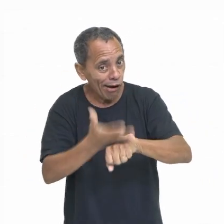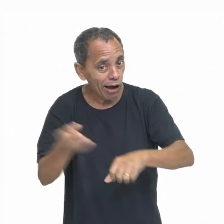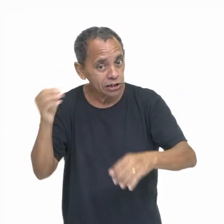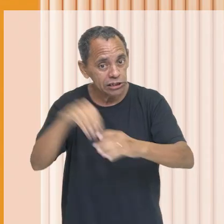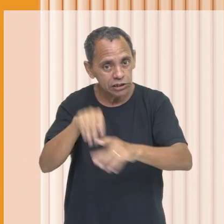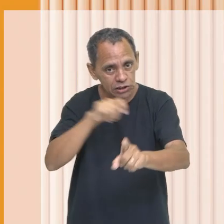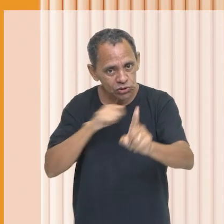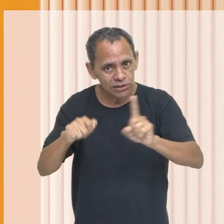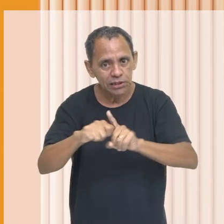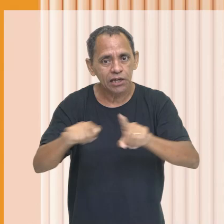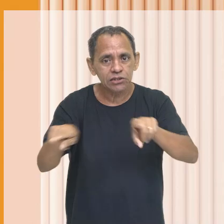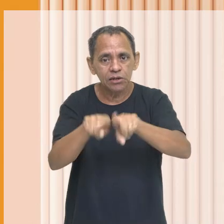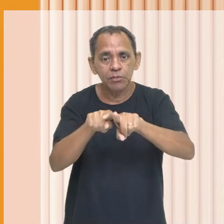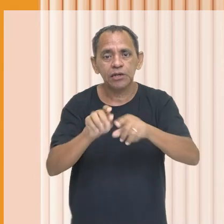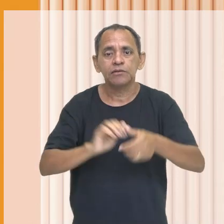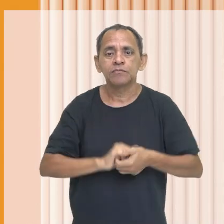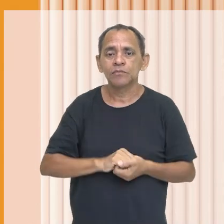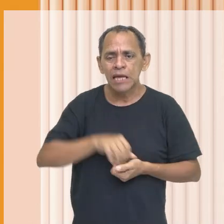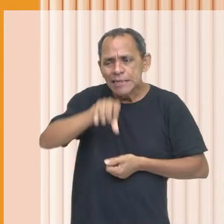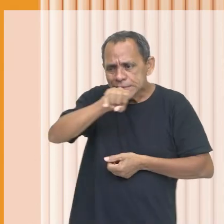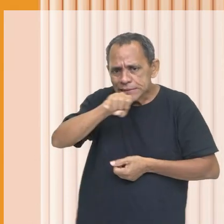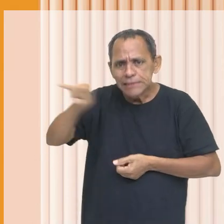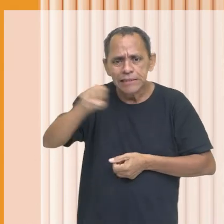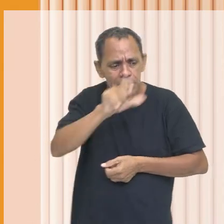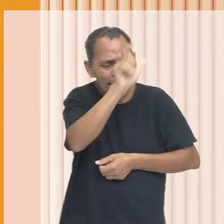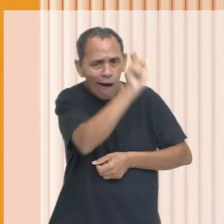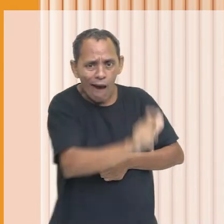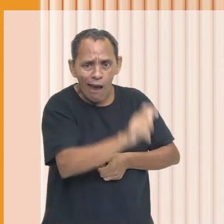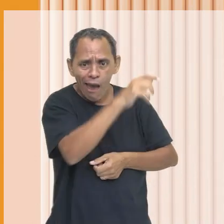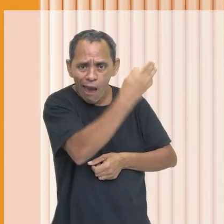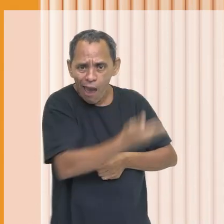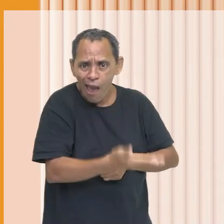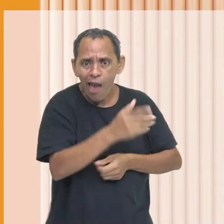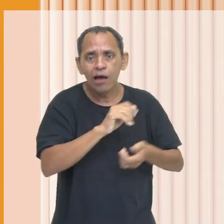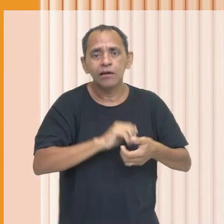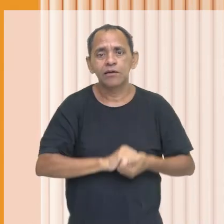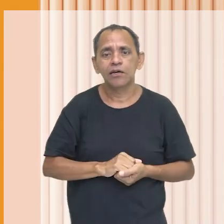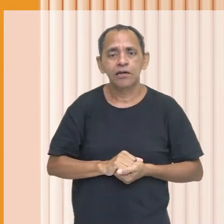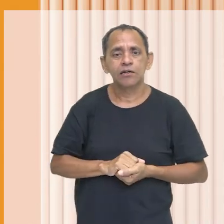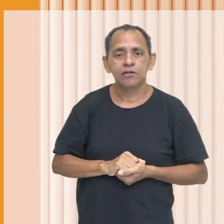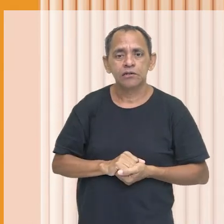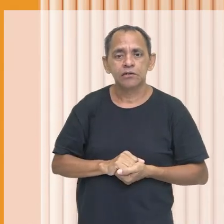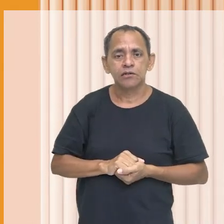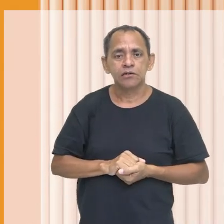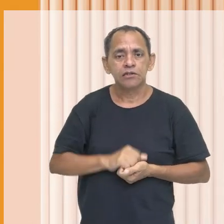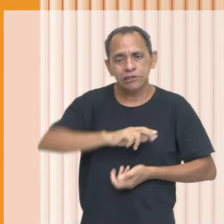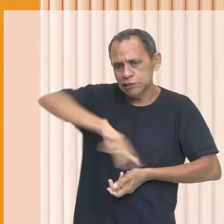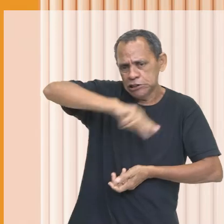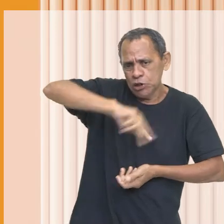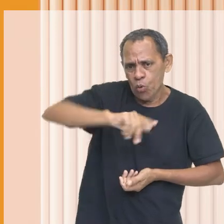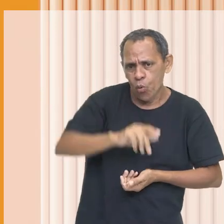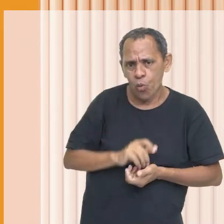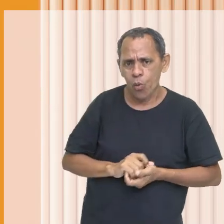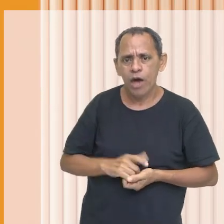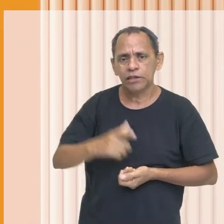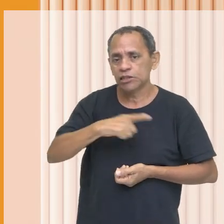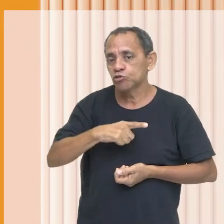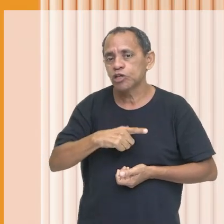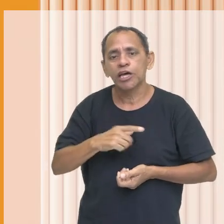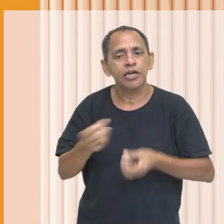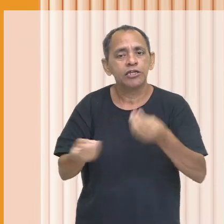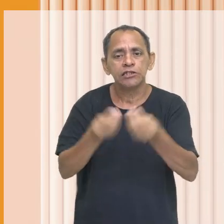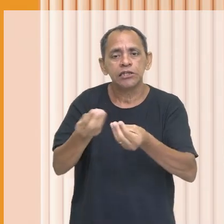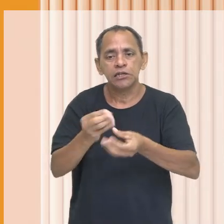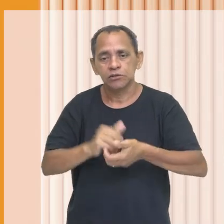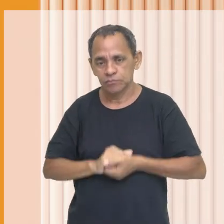nós estávamos falando. Se o clientelismo atua onde não existe informação, onde as pessoas não são instruídas, se o